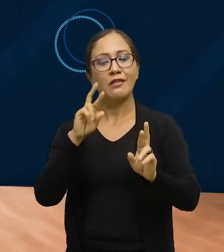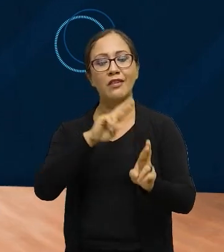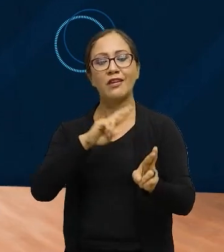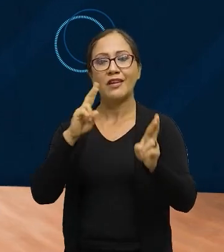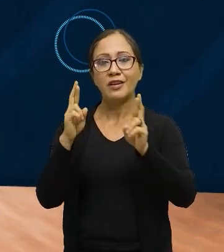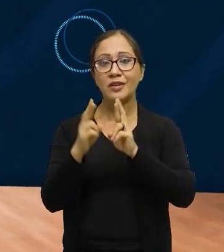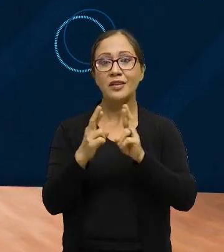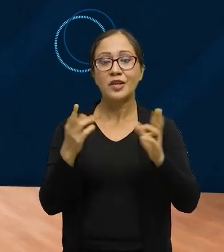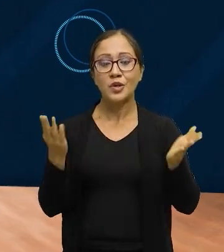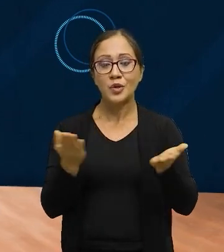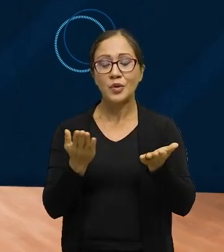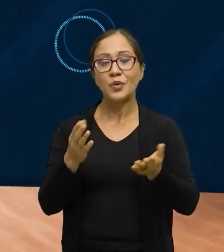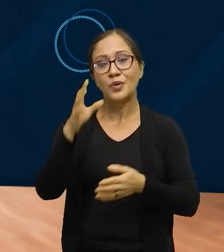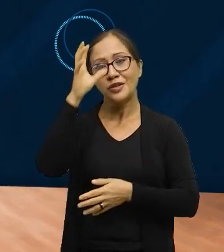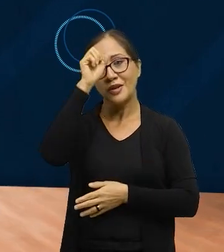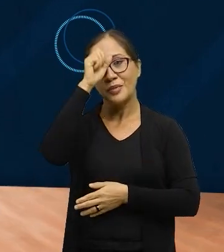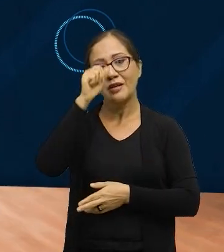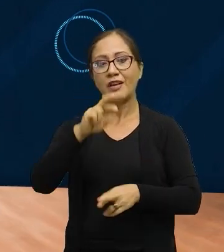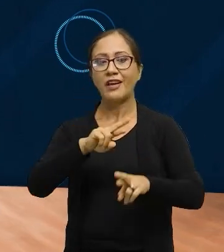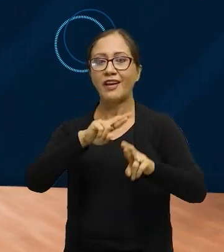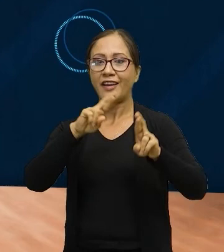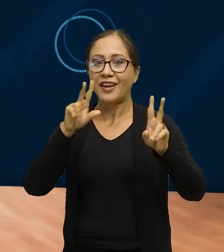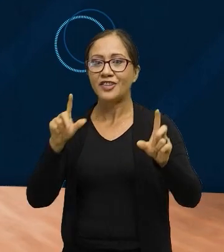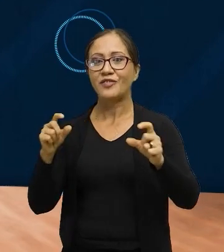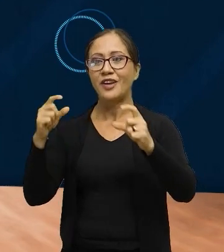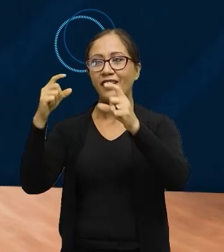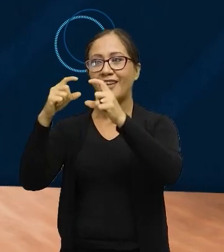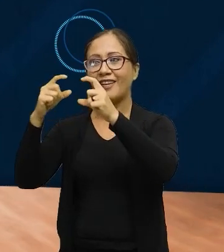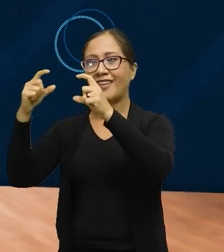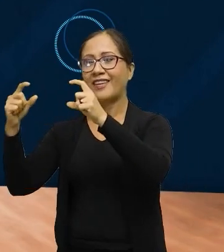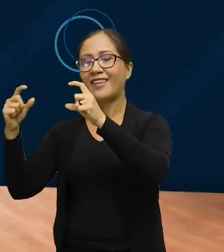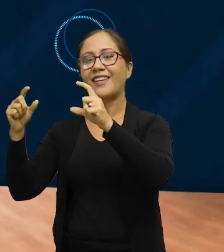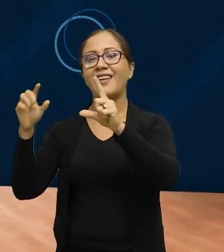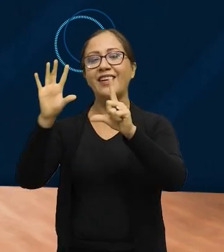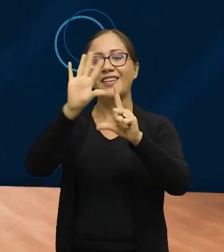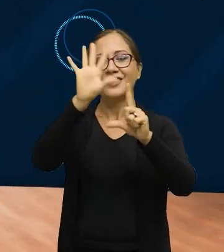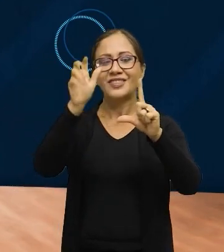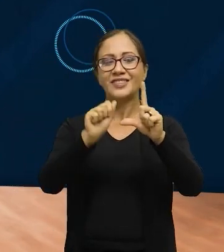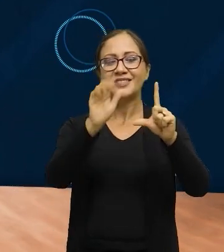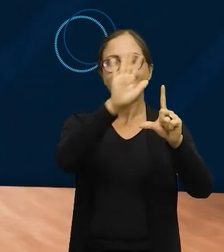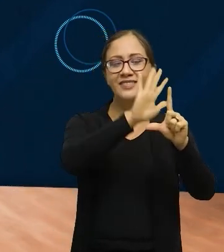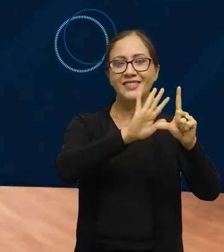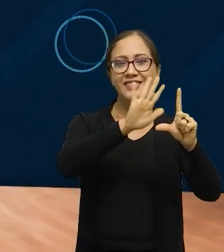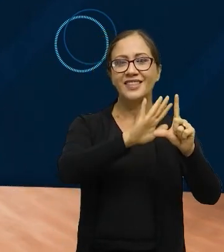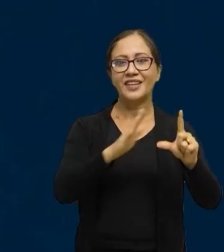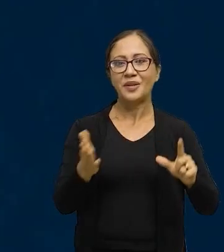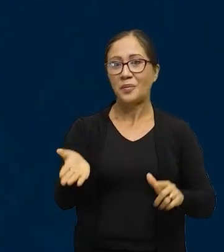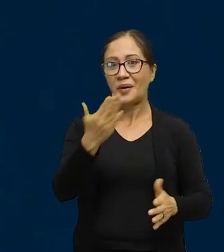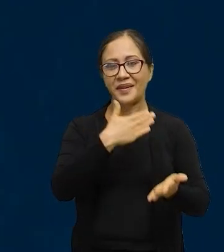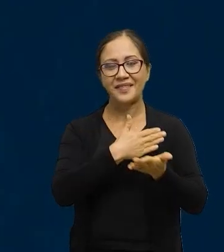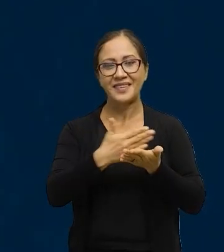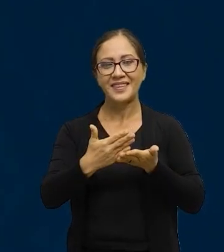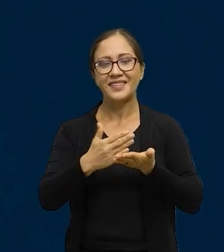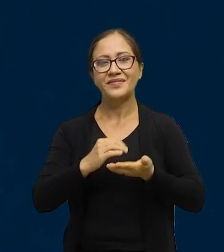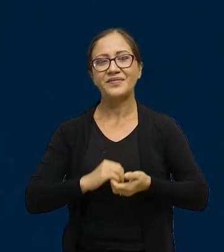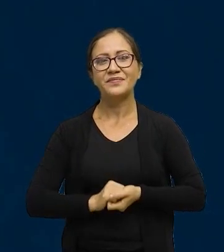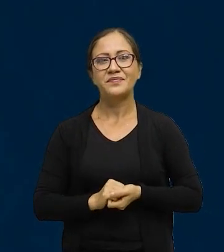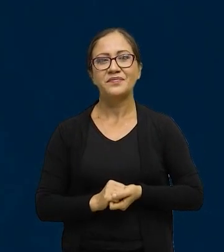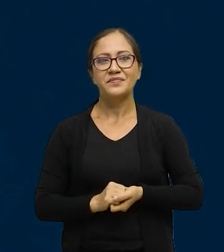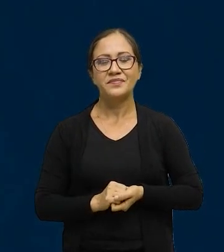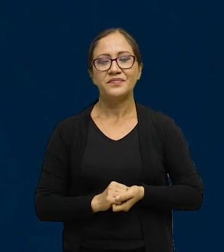aprenderemos na aula de hoje a diferença entre tirinhas, cartoon e charge. Vamos começar?